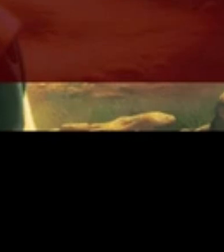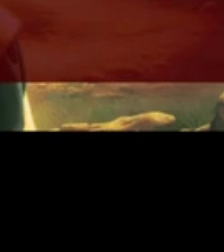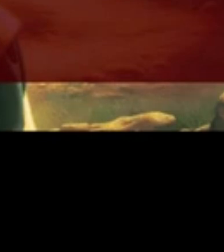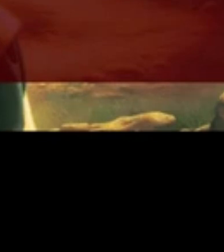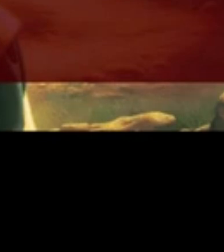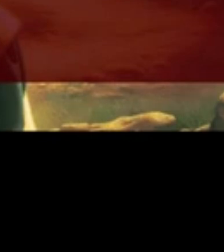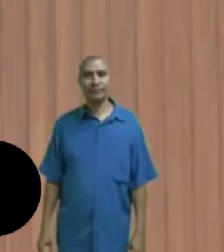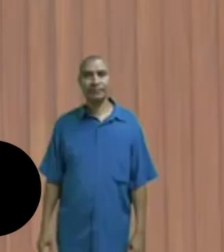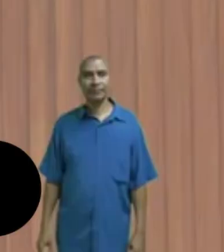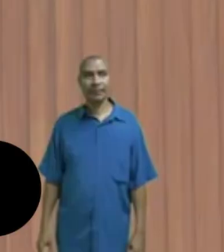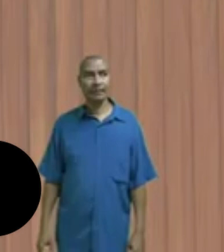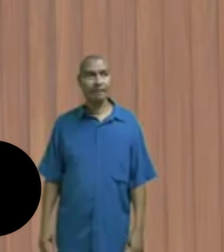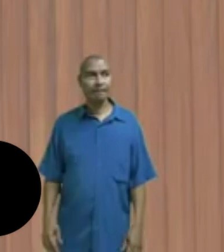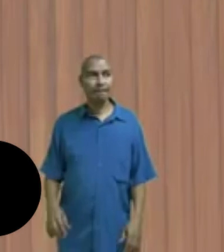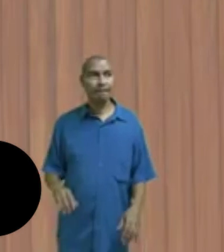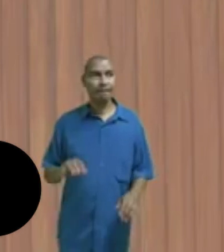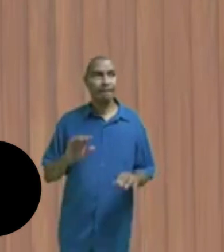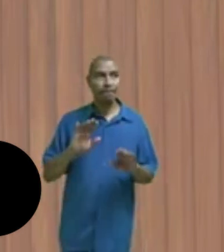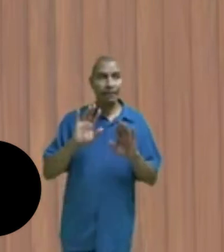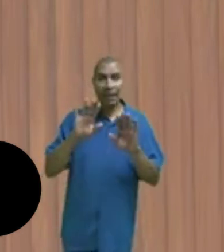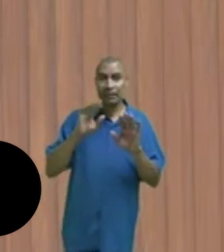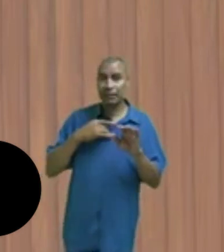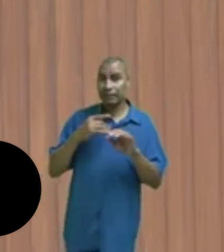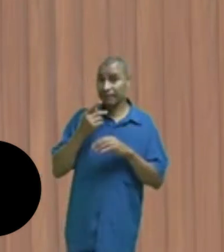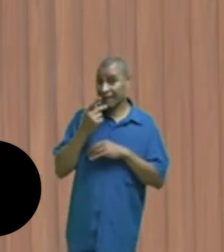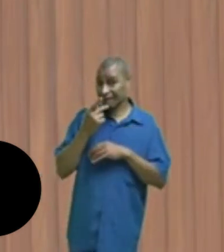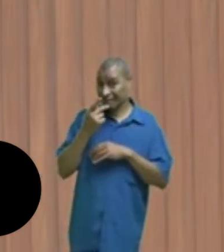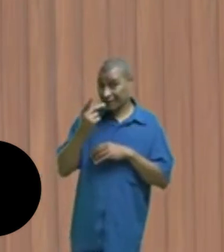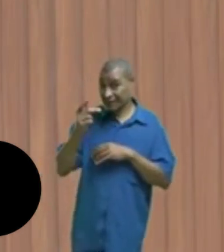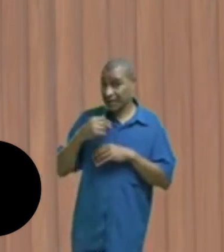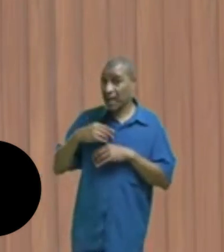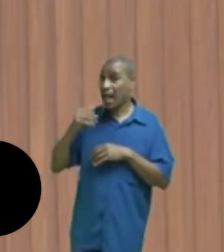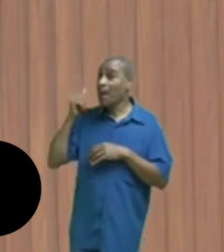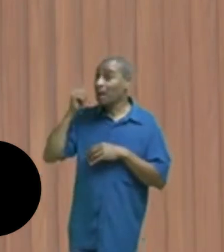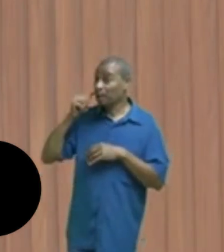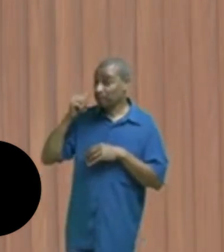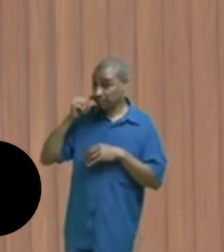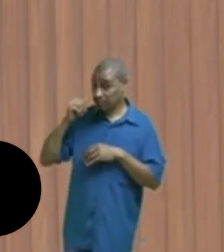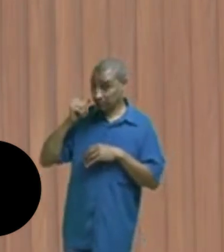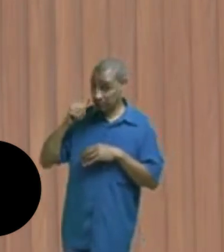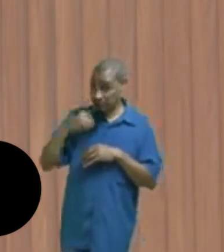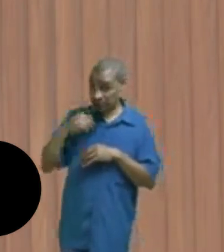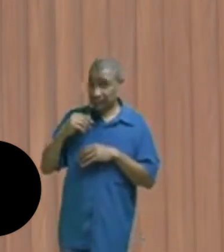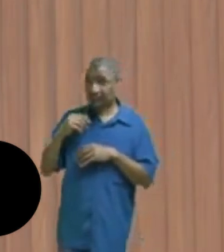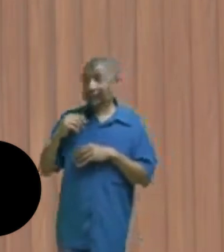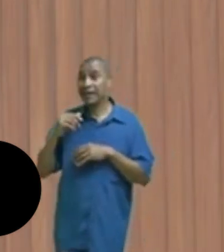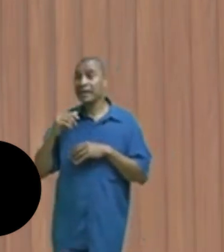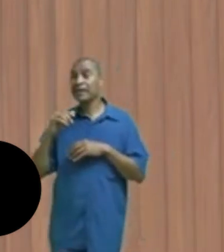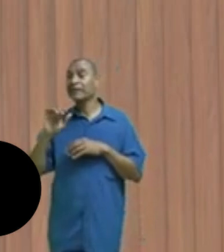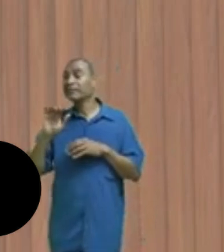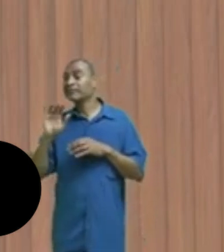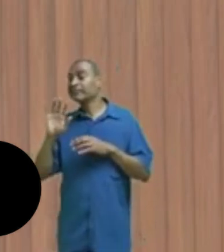E eu não quero falar da mulher samaritana, porque o texto não é sobre ela.